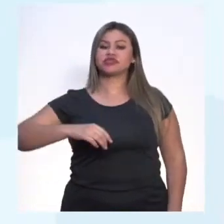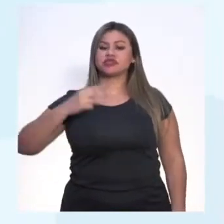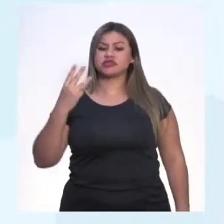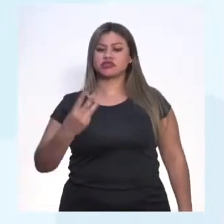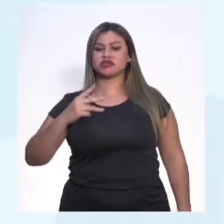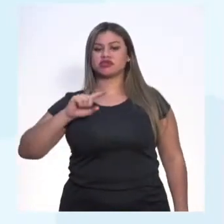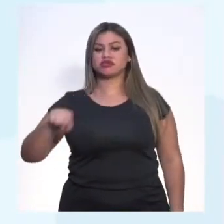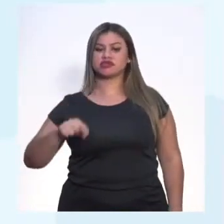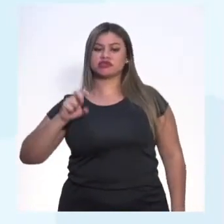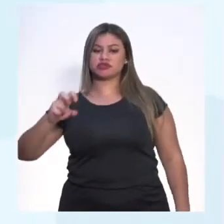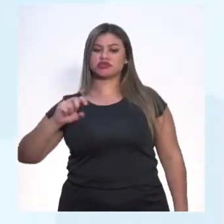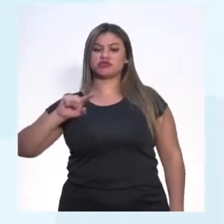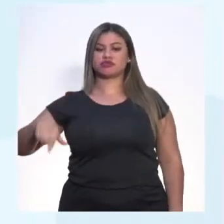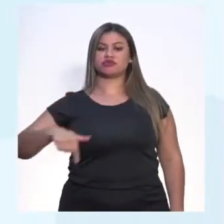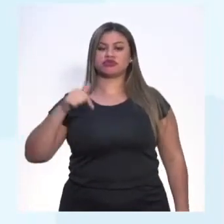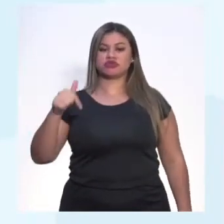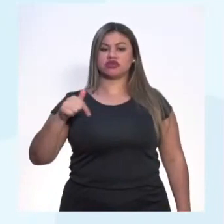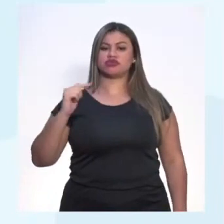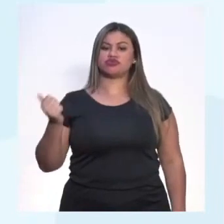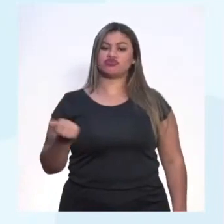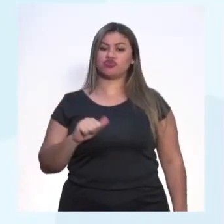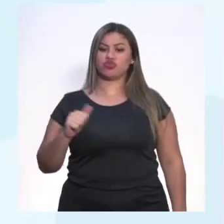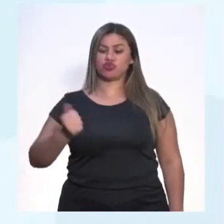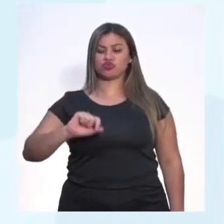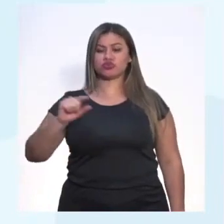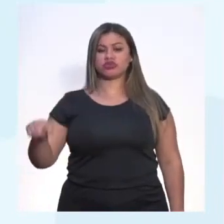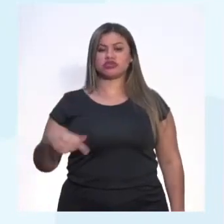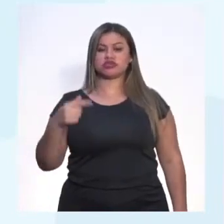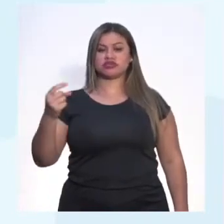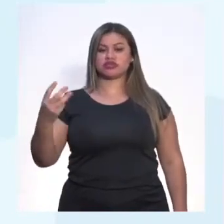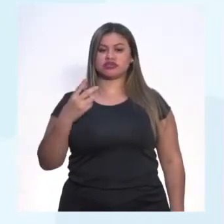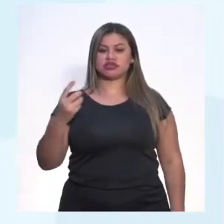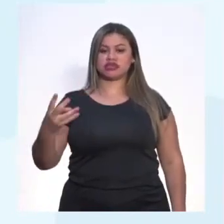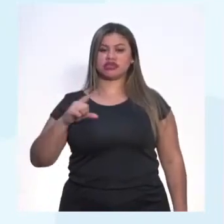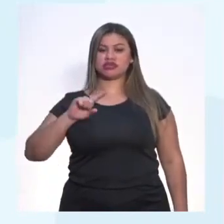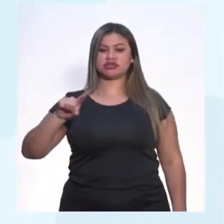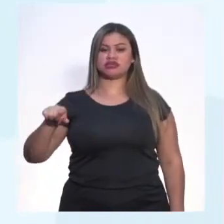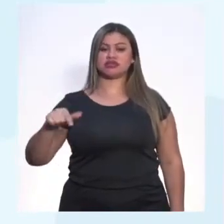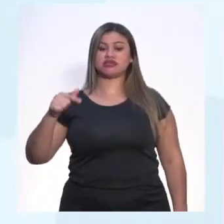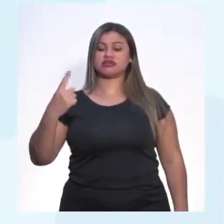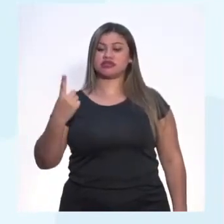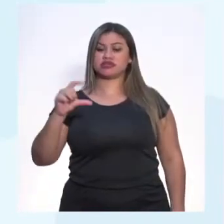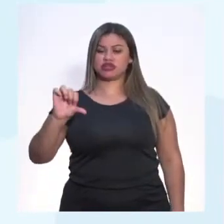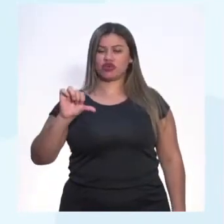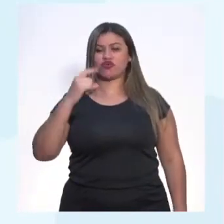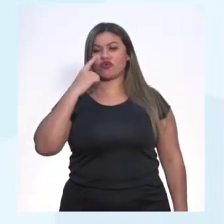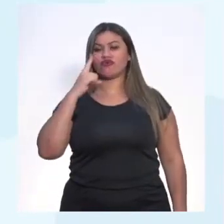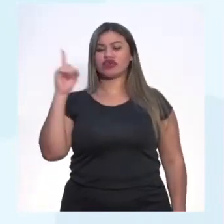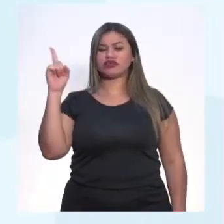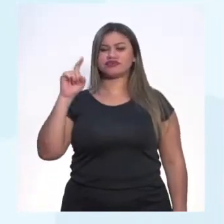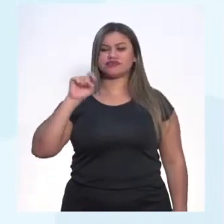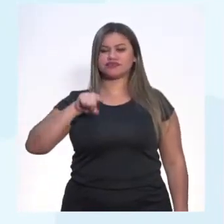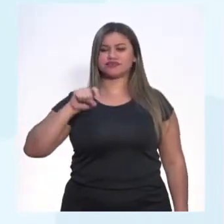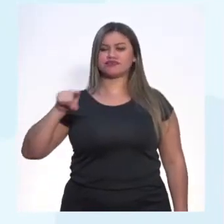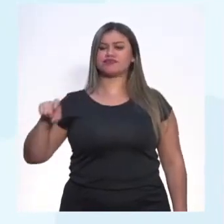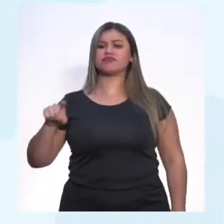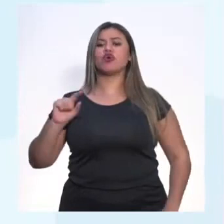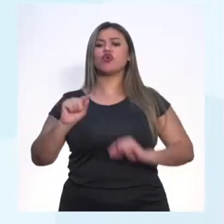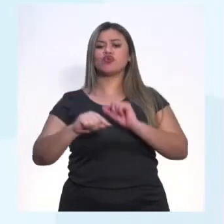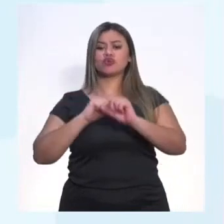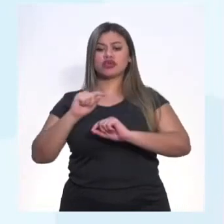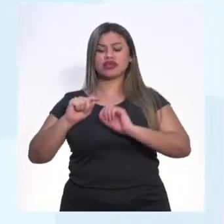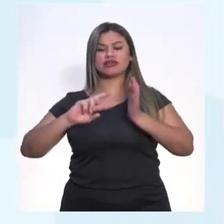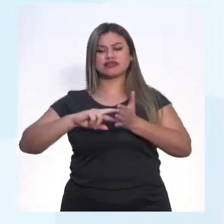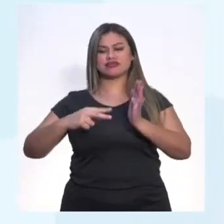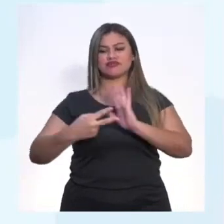7, 11, 13. Na realidade, está vendo as reticências aqui? Significa que o conjunto